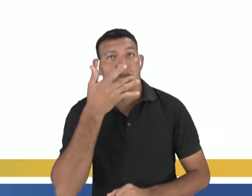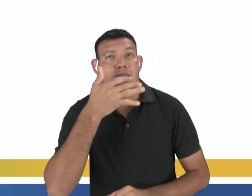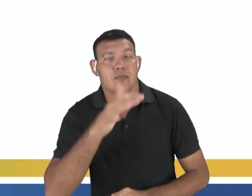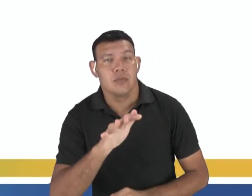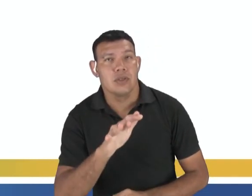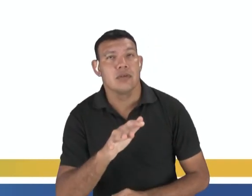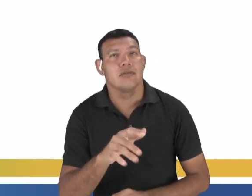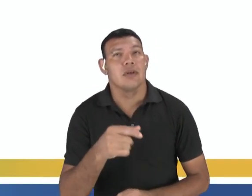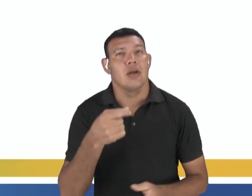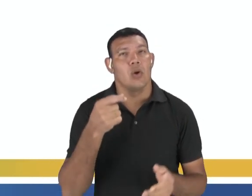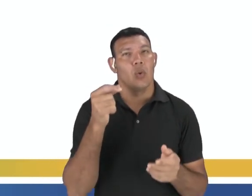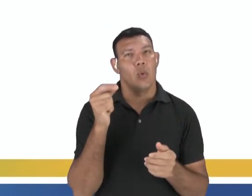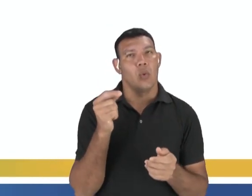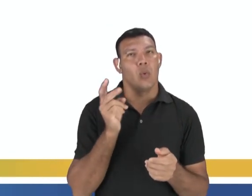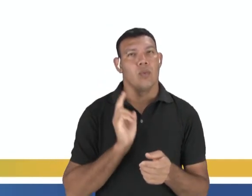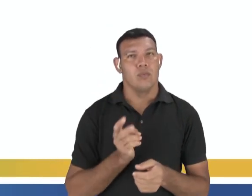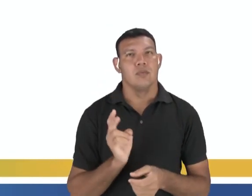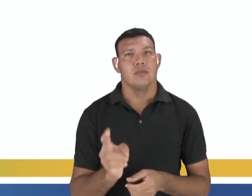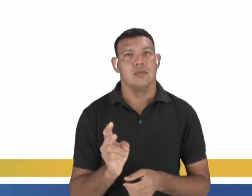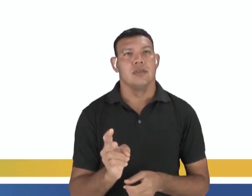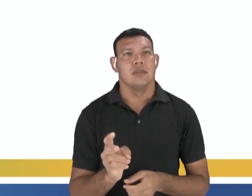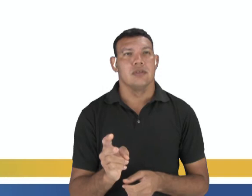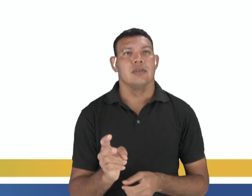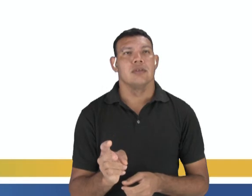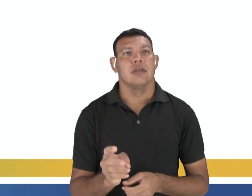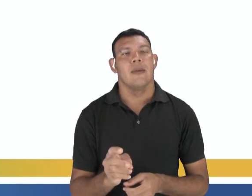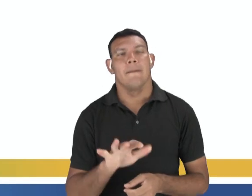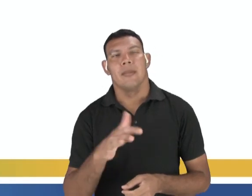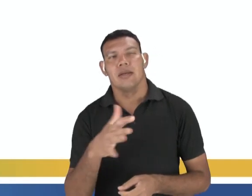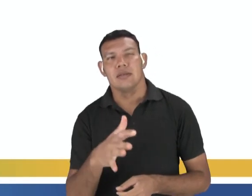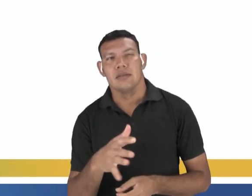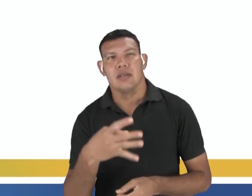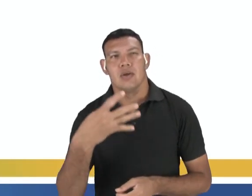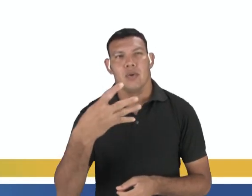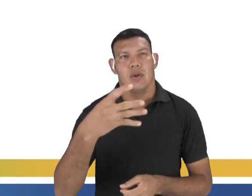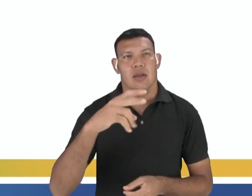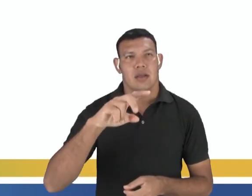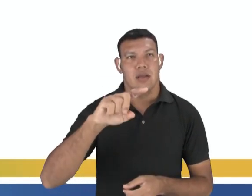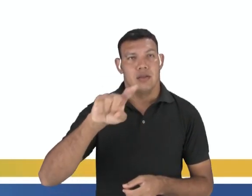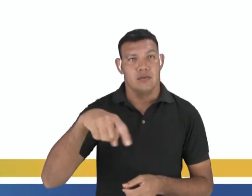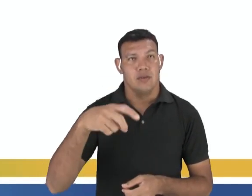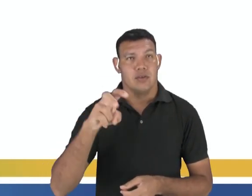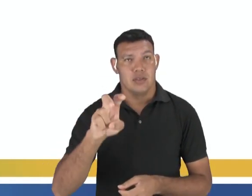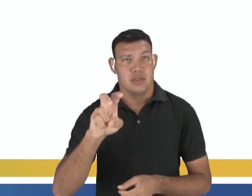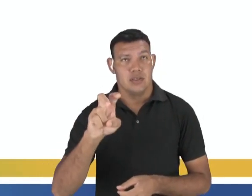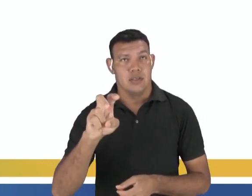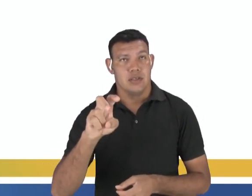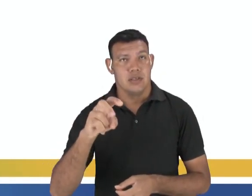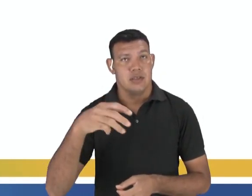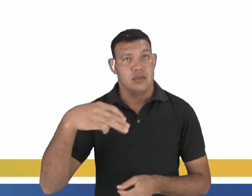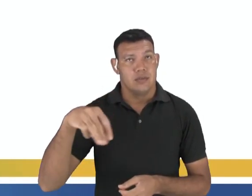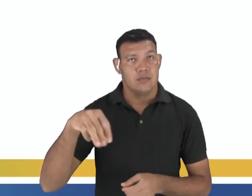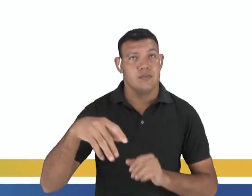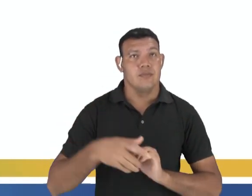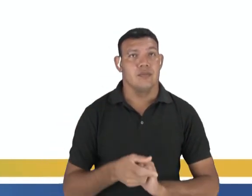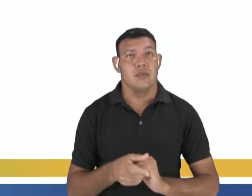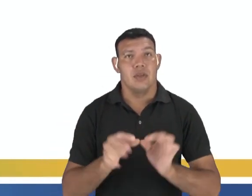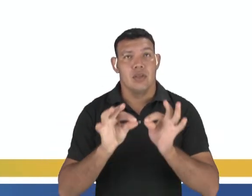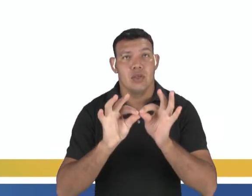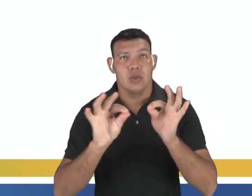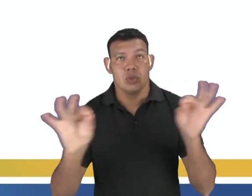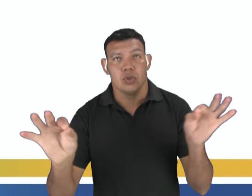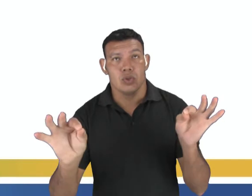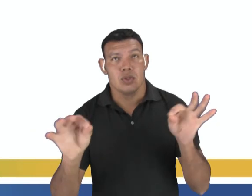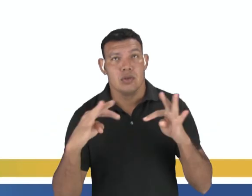o que eu tenho? Eu falei anteriormente que o valor do π é 3,14, mas nessa questão nós temos essa observação,